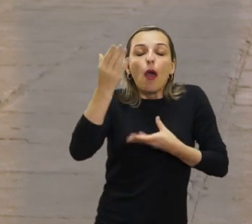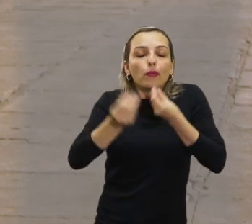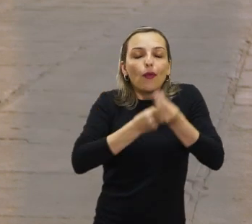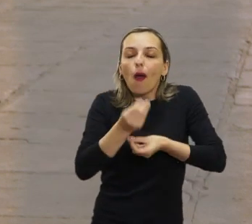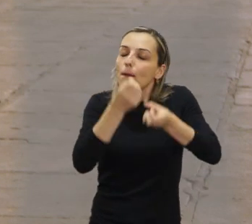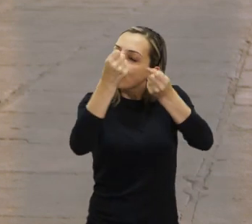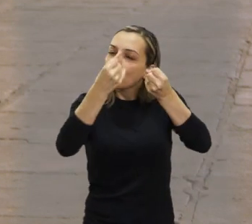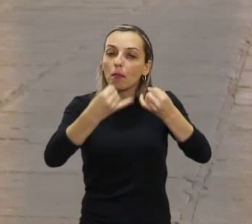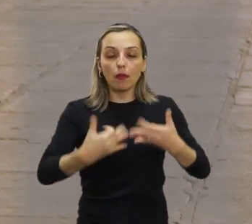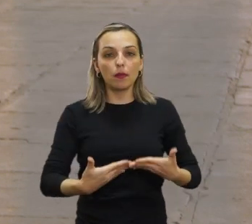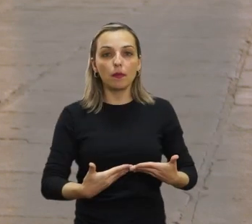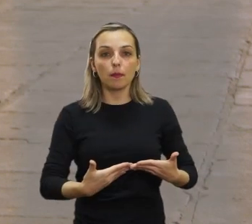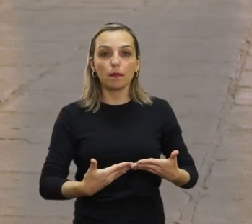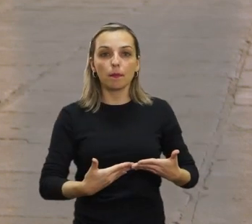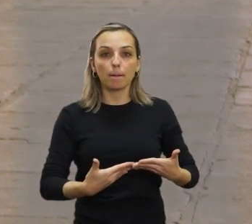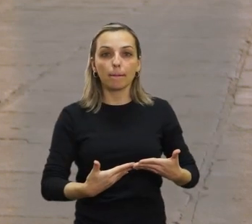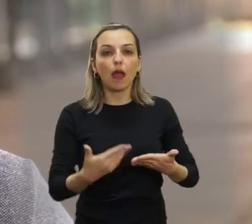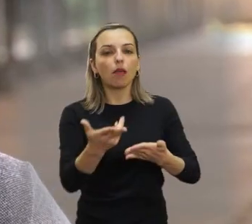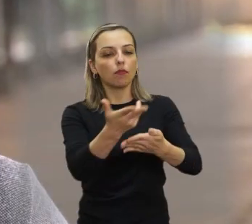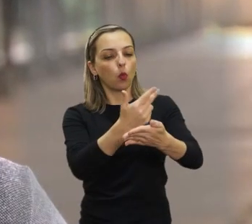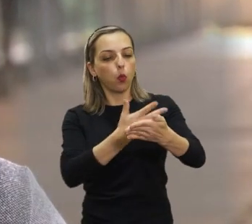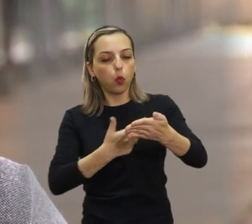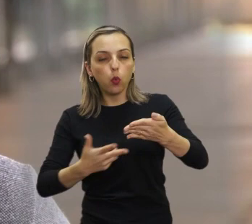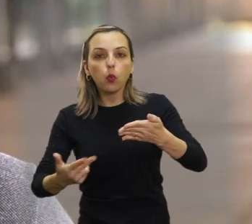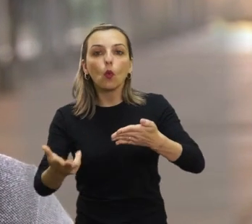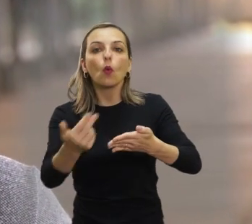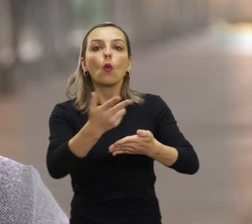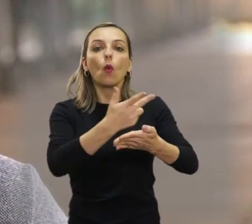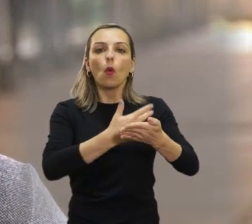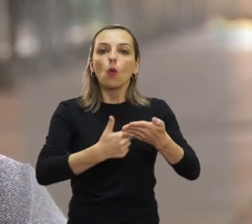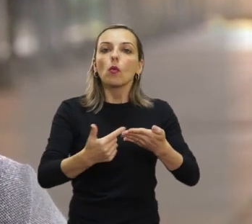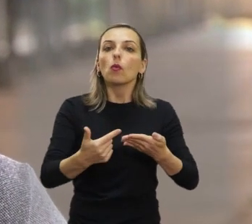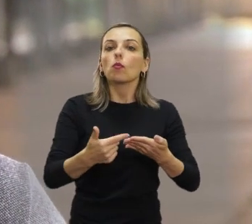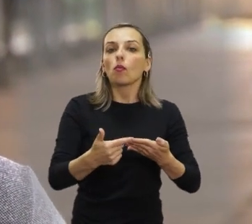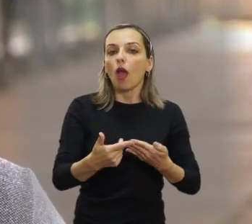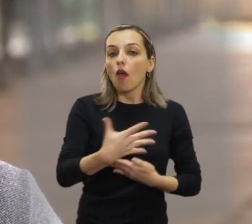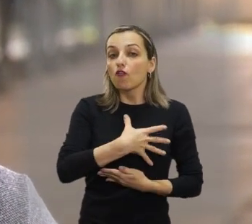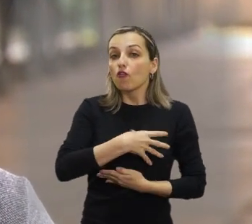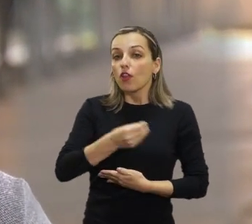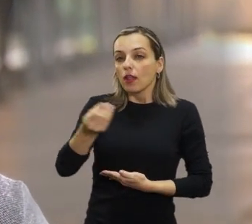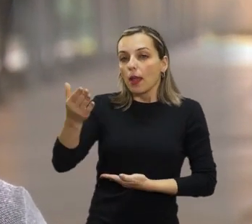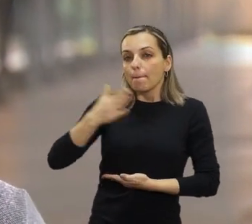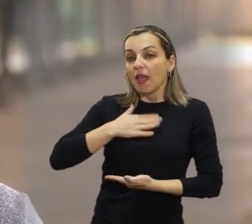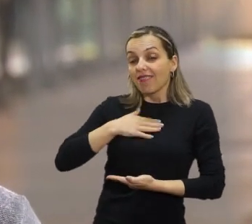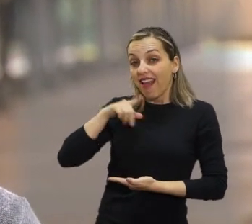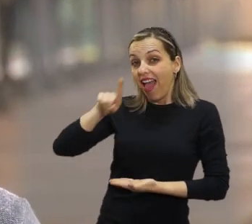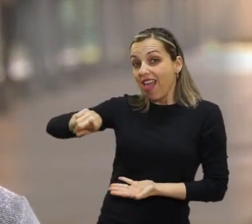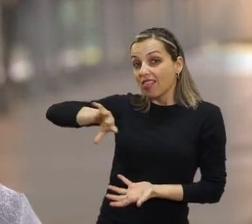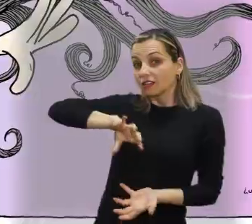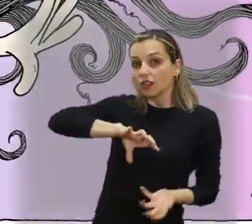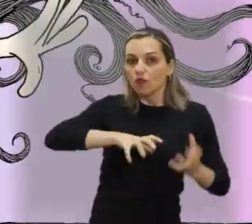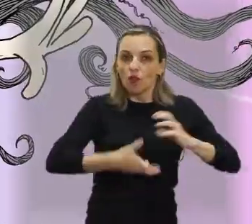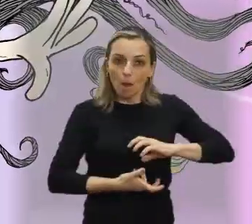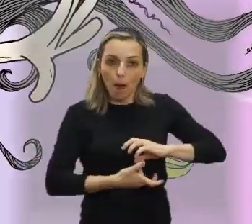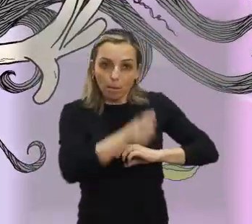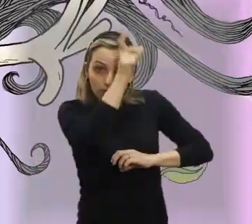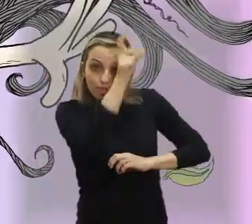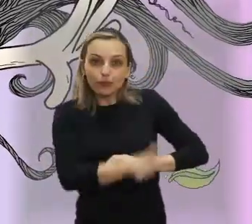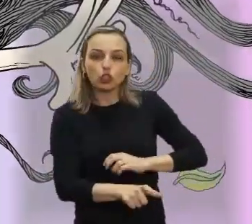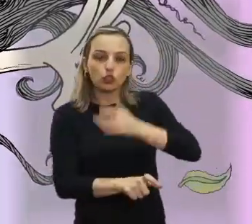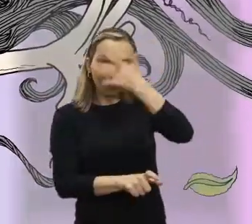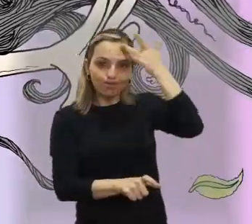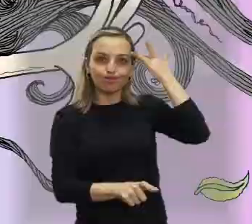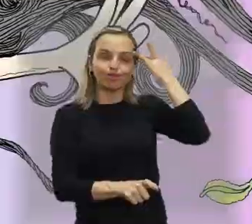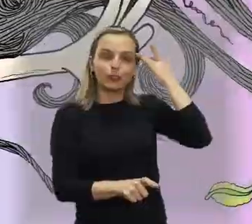determinado assunto, para explicar o que aconteceu no dia. E aí começaram a surgir desenhos diversos. Ela acabou virando um